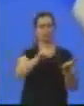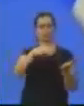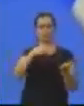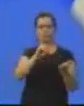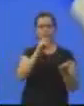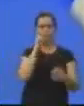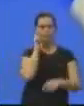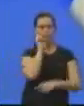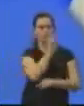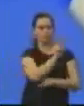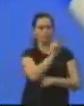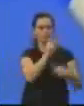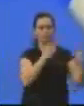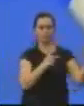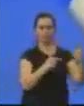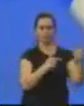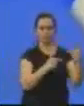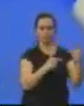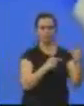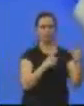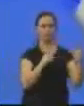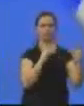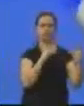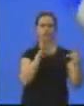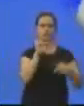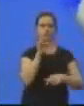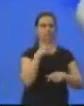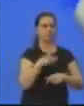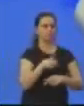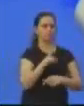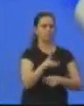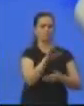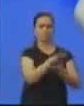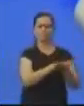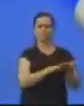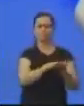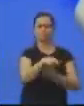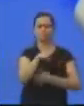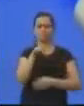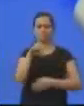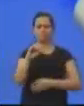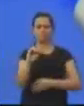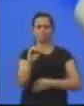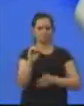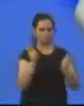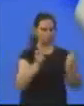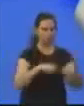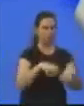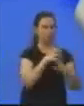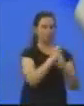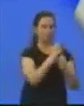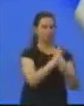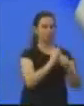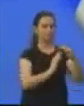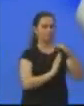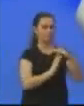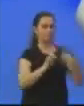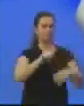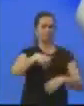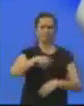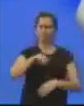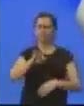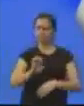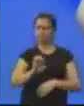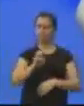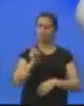olha a observação que está lá no segundo exemplo. F não é contínua no x0. Mas eu posso calcular o limite assim mesmo? Pode, porque você vai